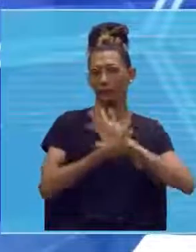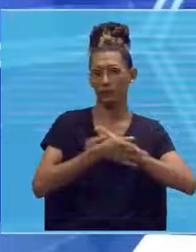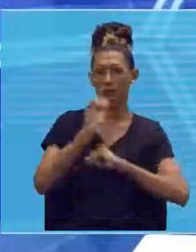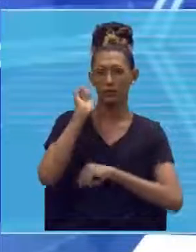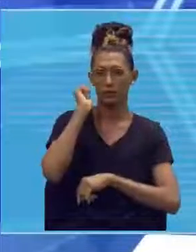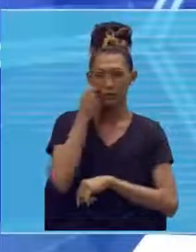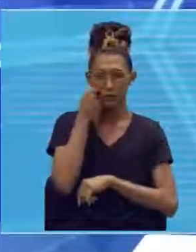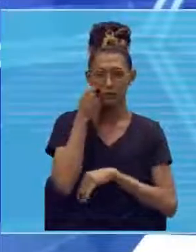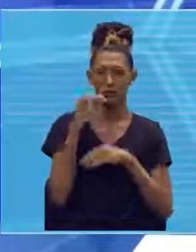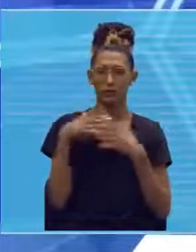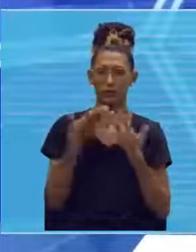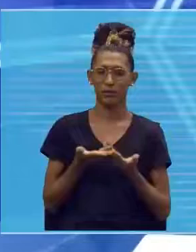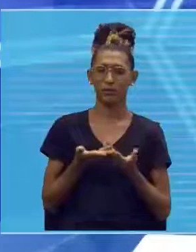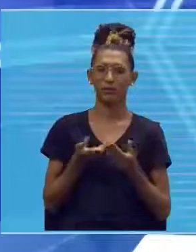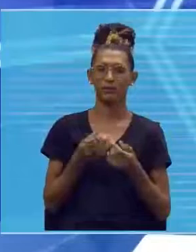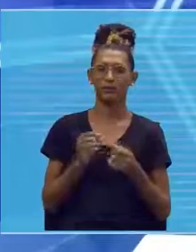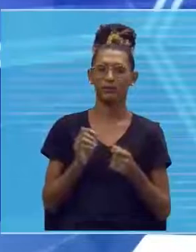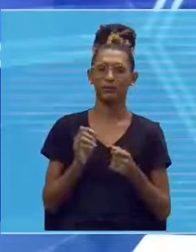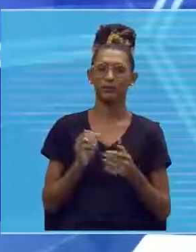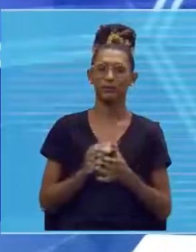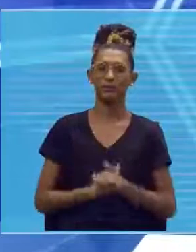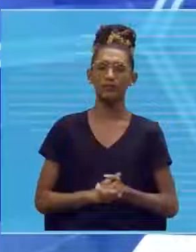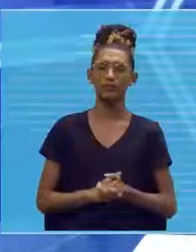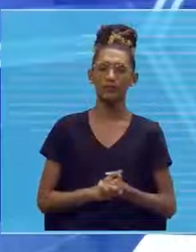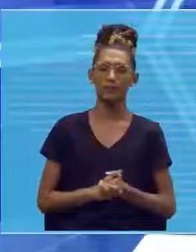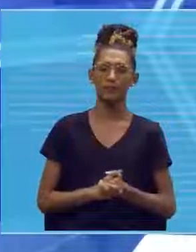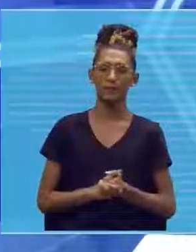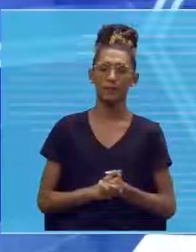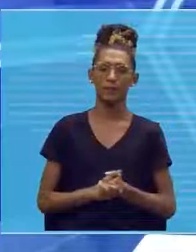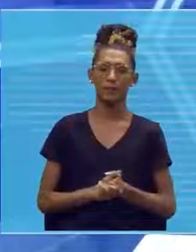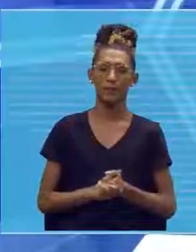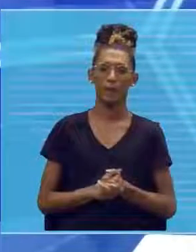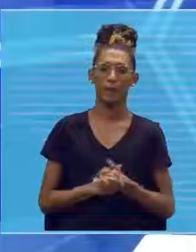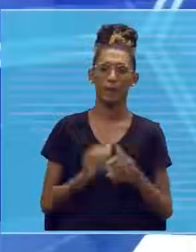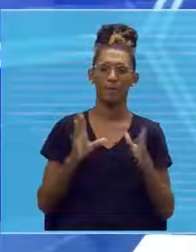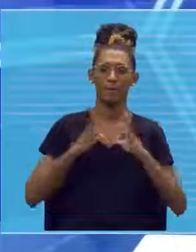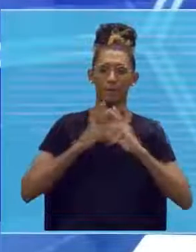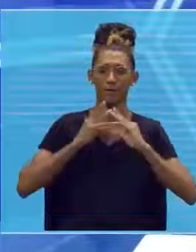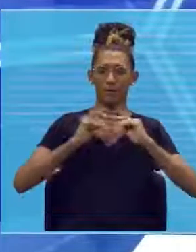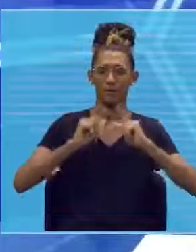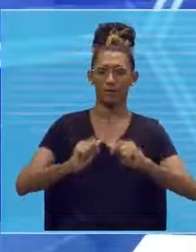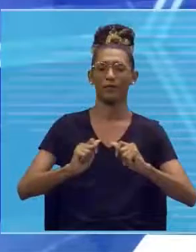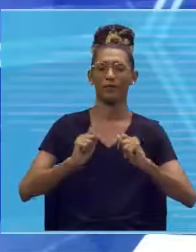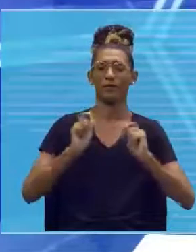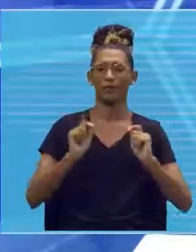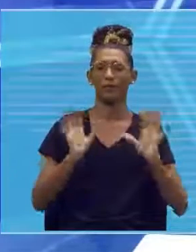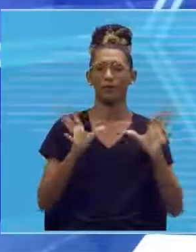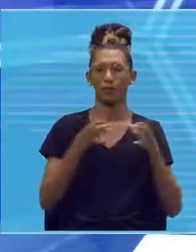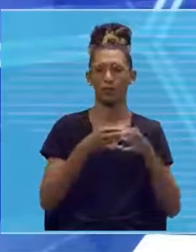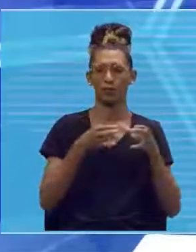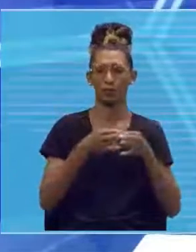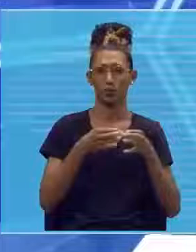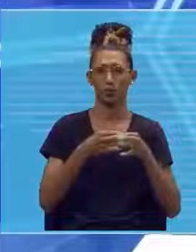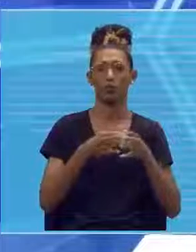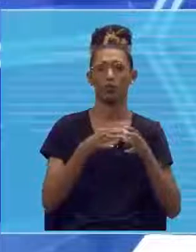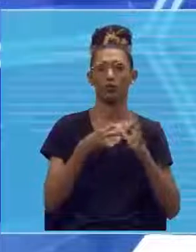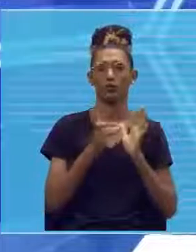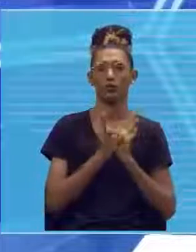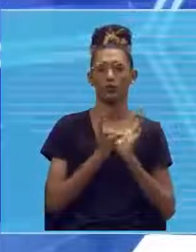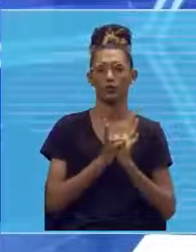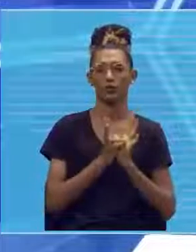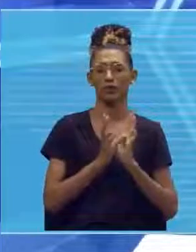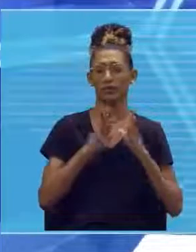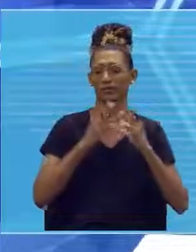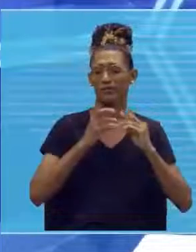forma nós fazemos isso a gente trouxe da gente destrói os nossos povos indígenas a gente mal